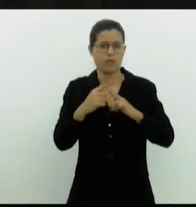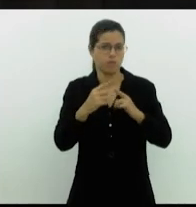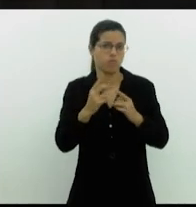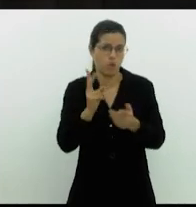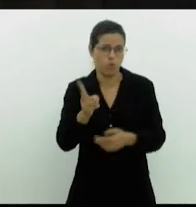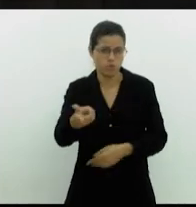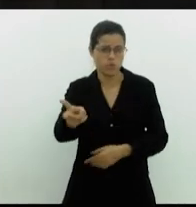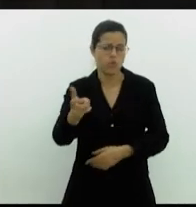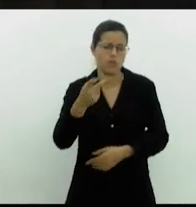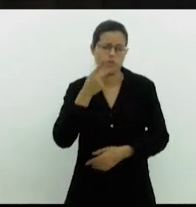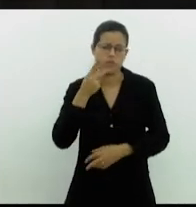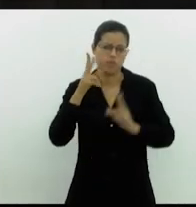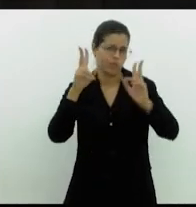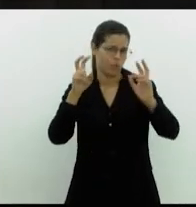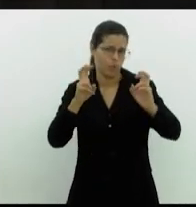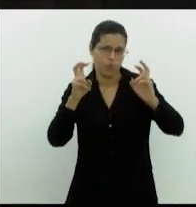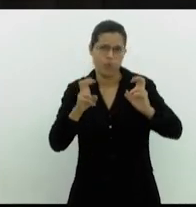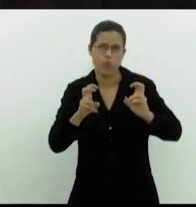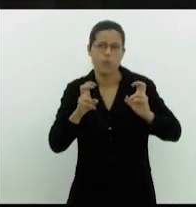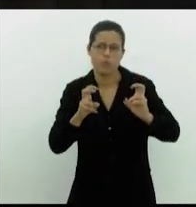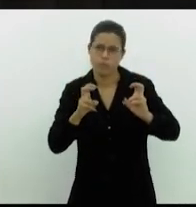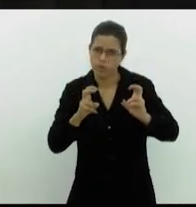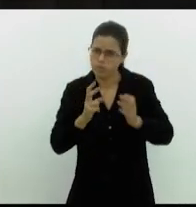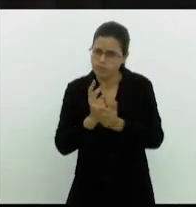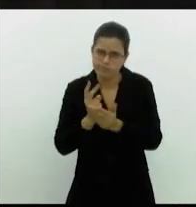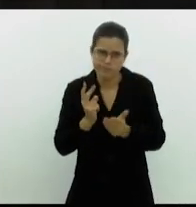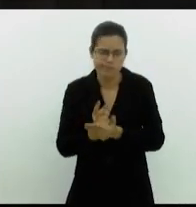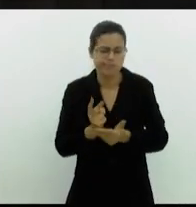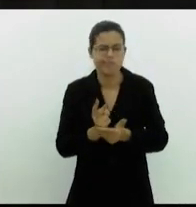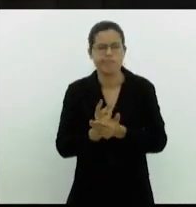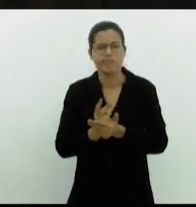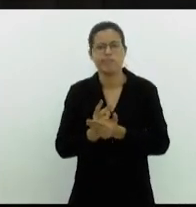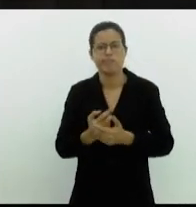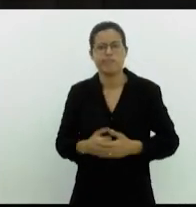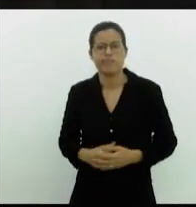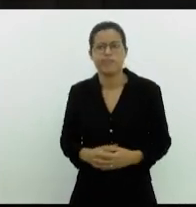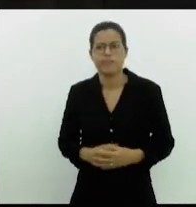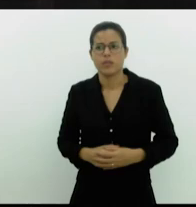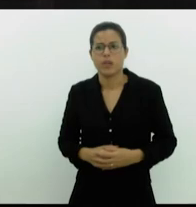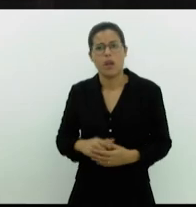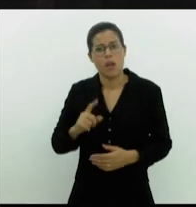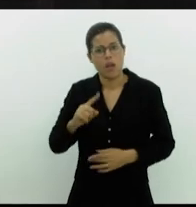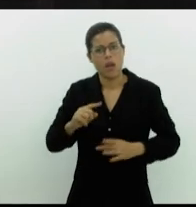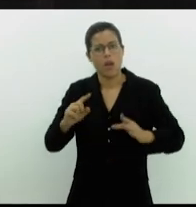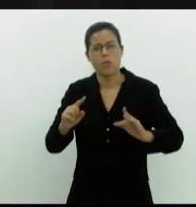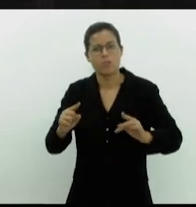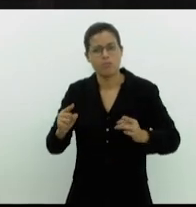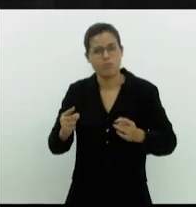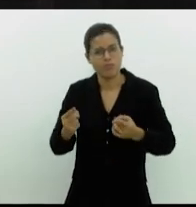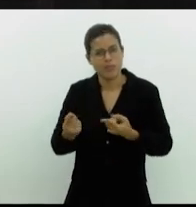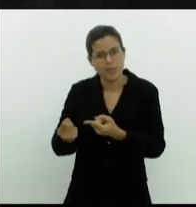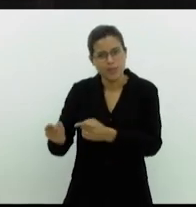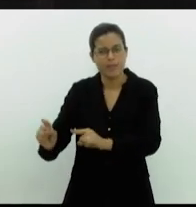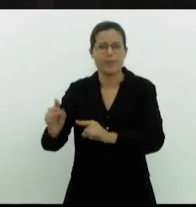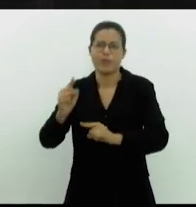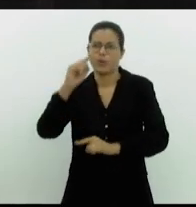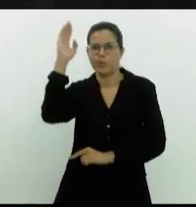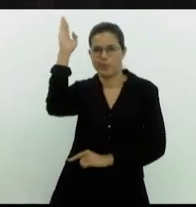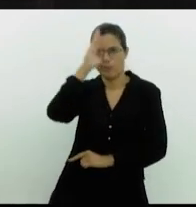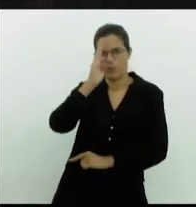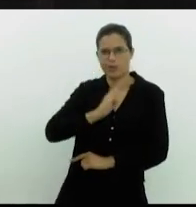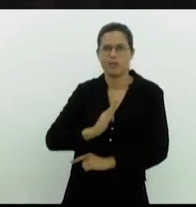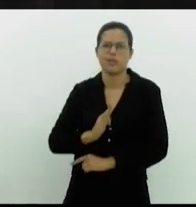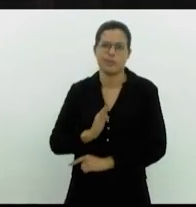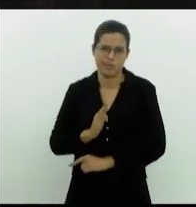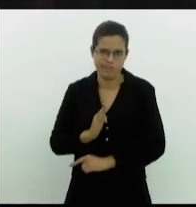tema de forma muito assídua, né? Porque o desafio nacional está feito.